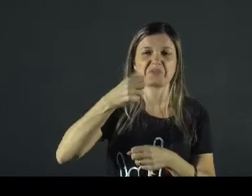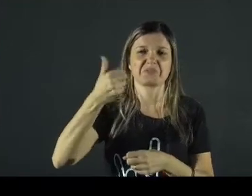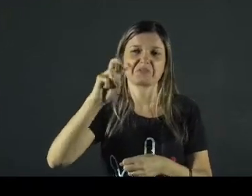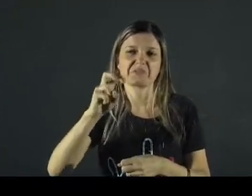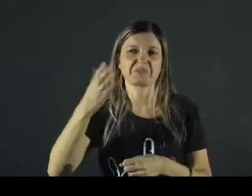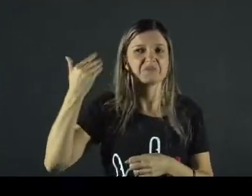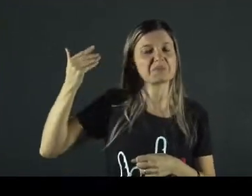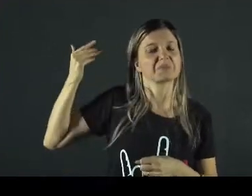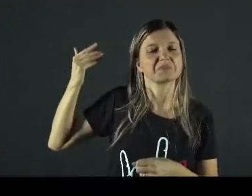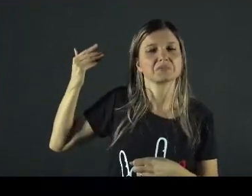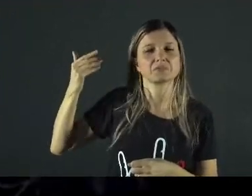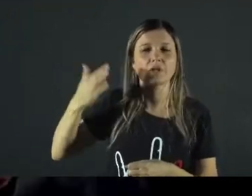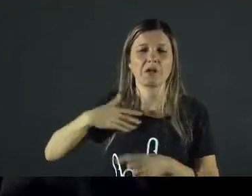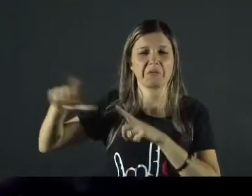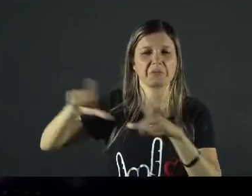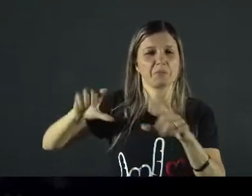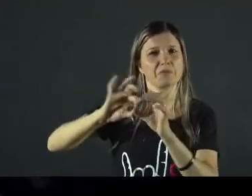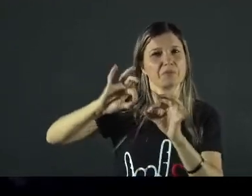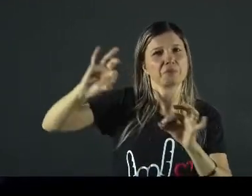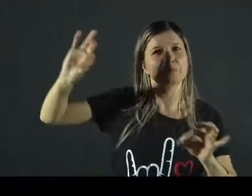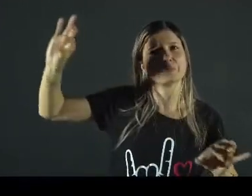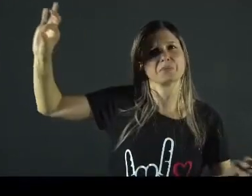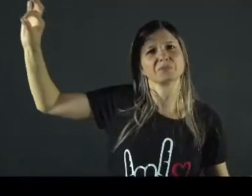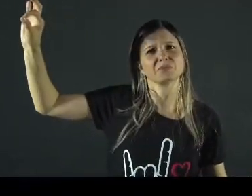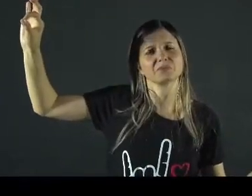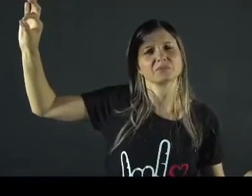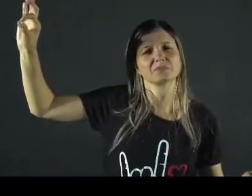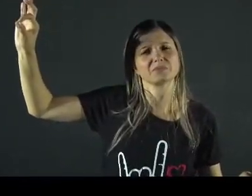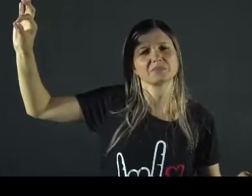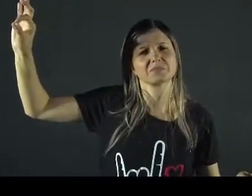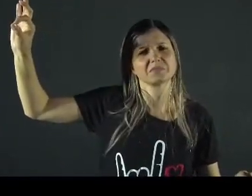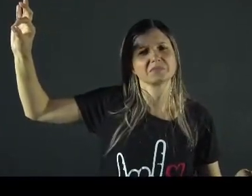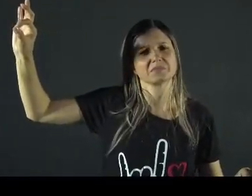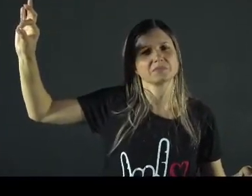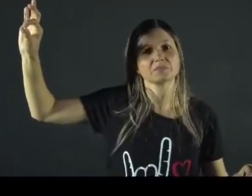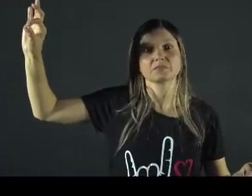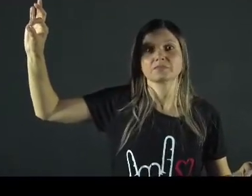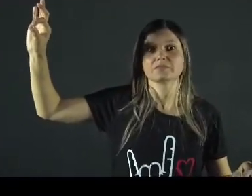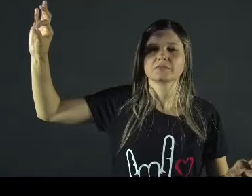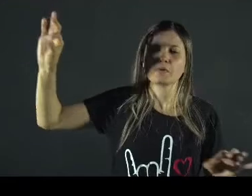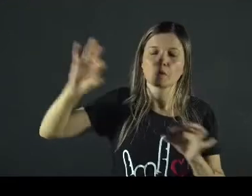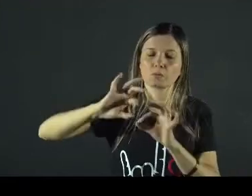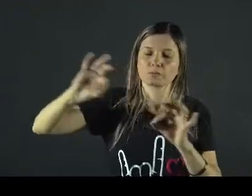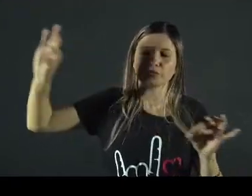comecei a trabalhar para longe, na região nordeste do país.